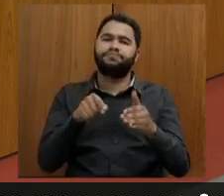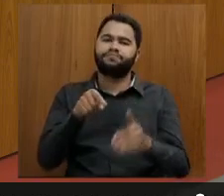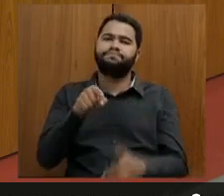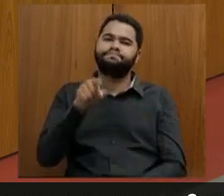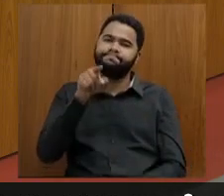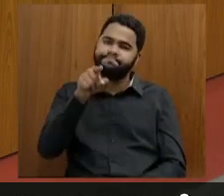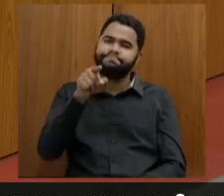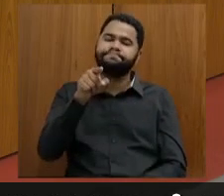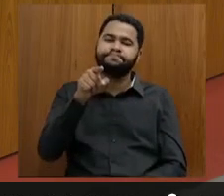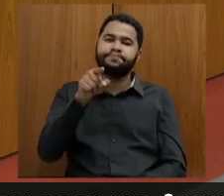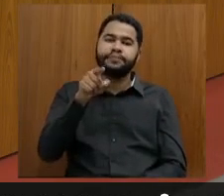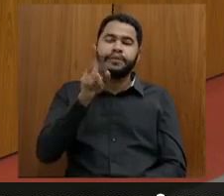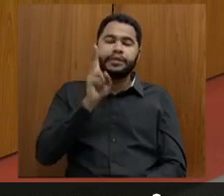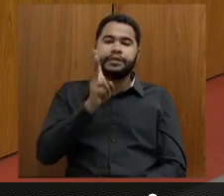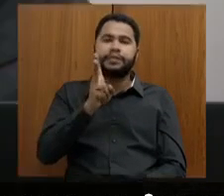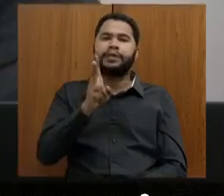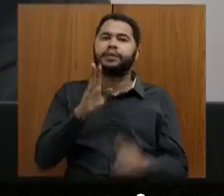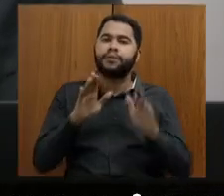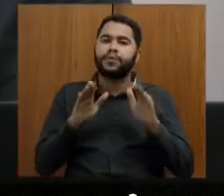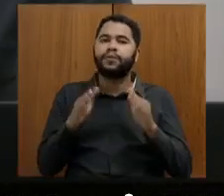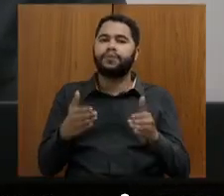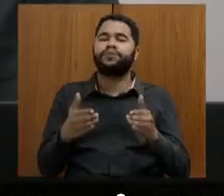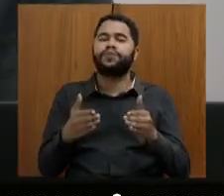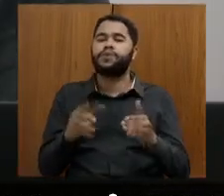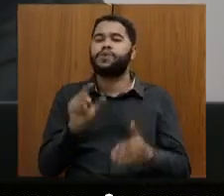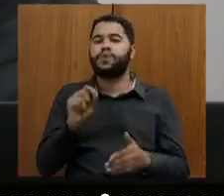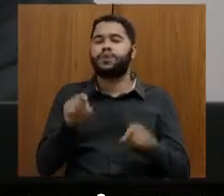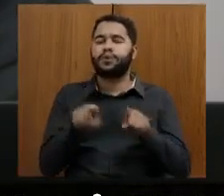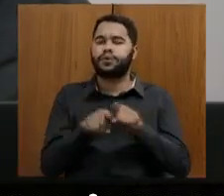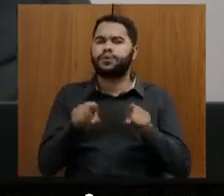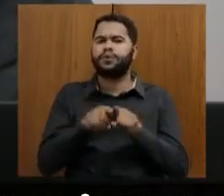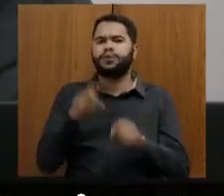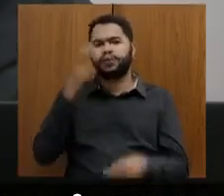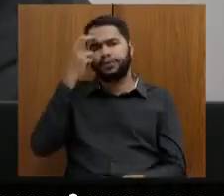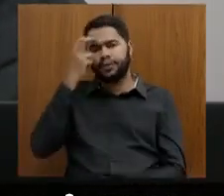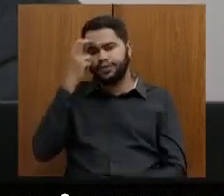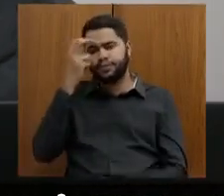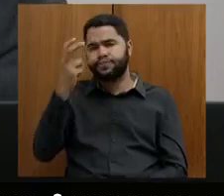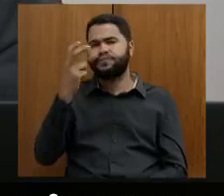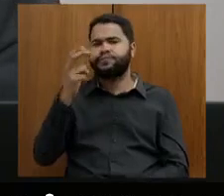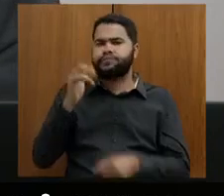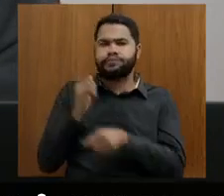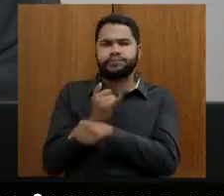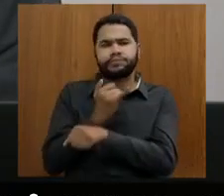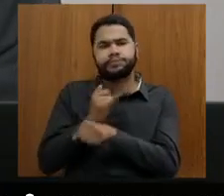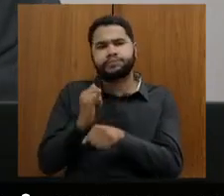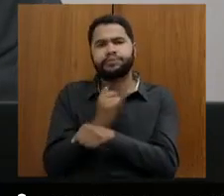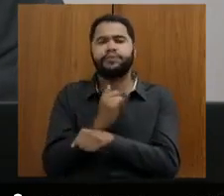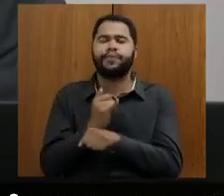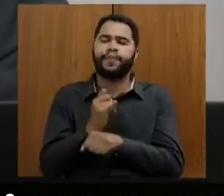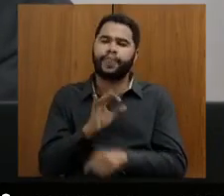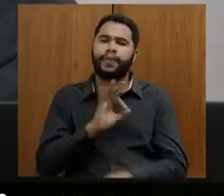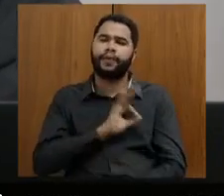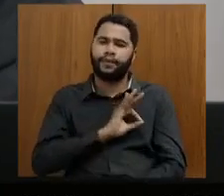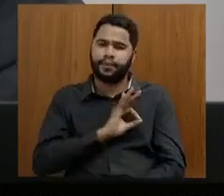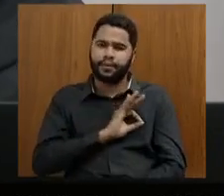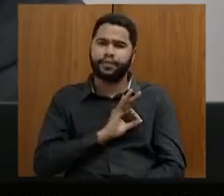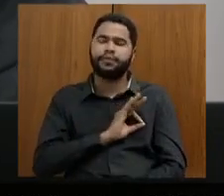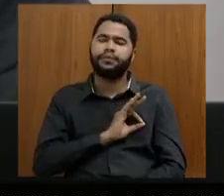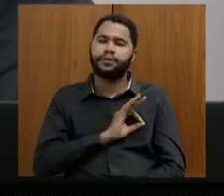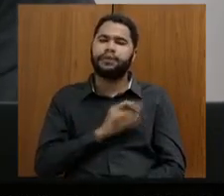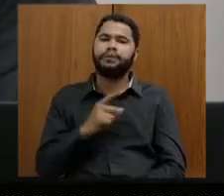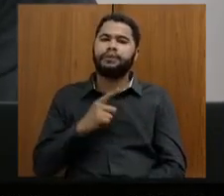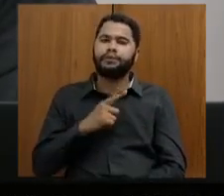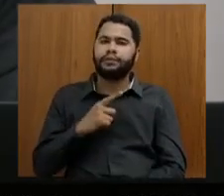aí o Senhor faça isso com precisão e com inteligência com estratégia que a polícia militar tem